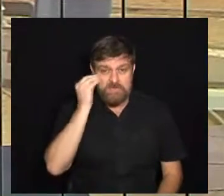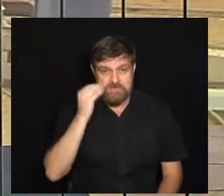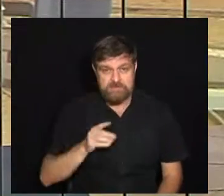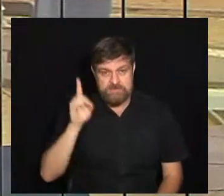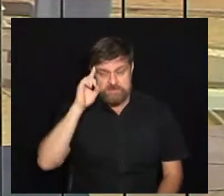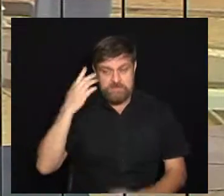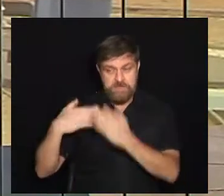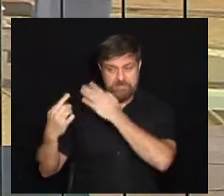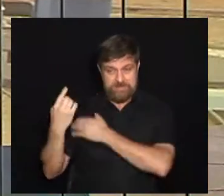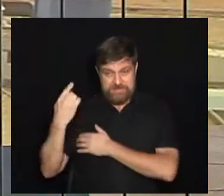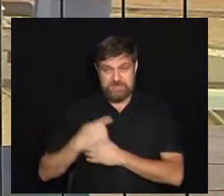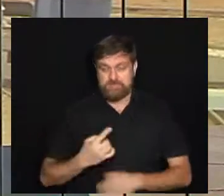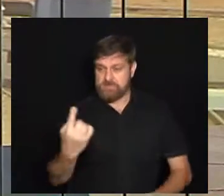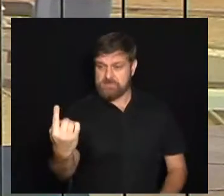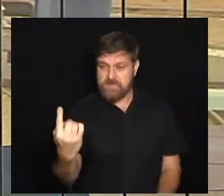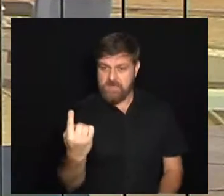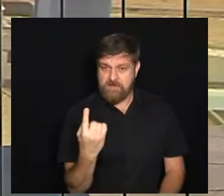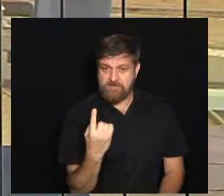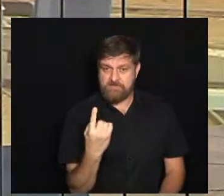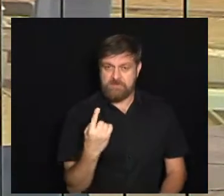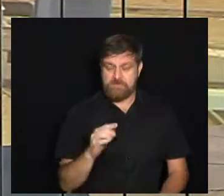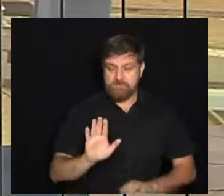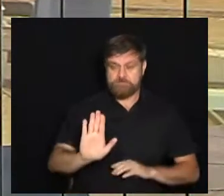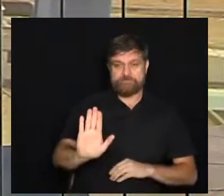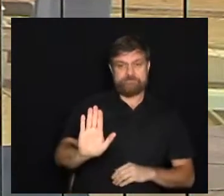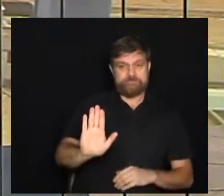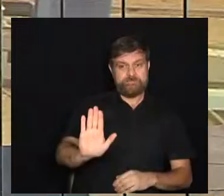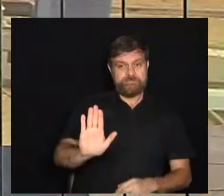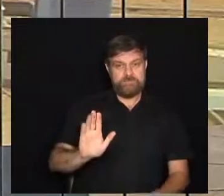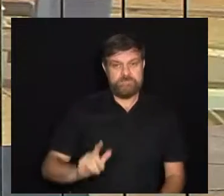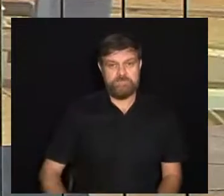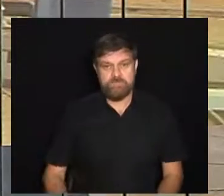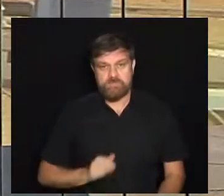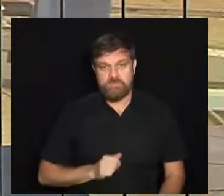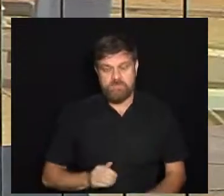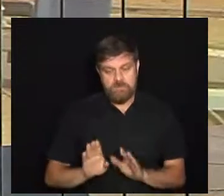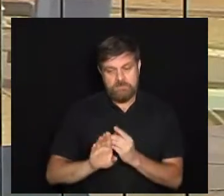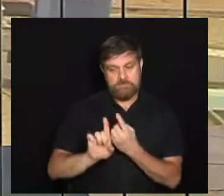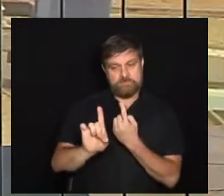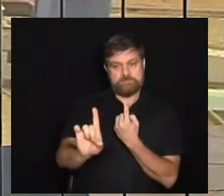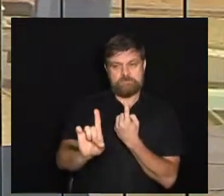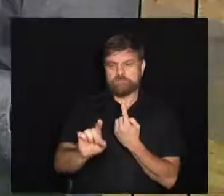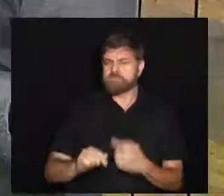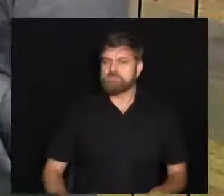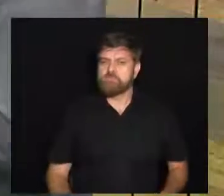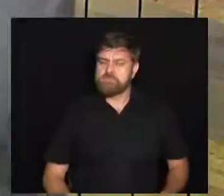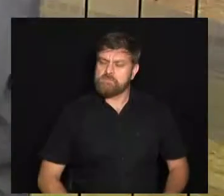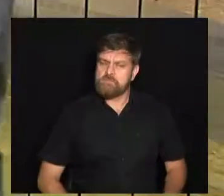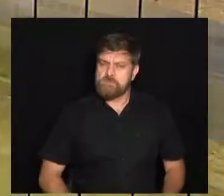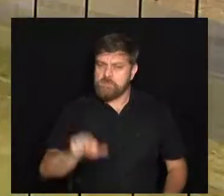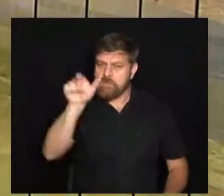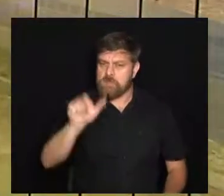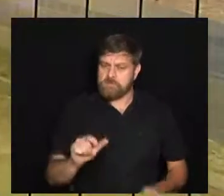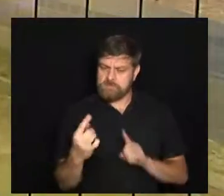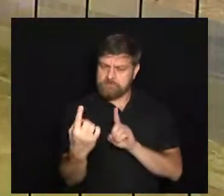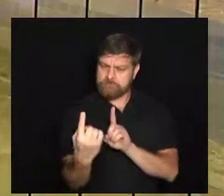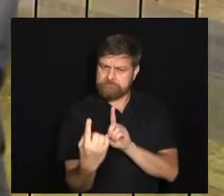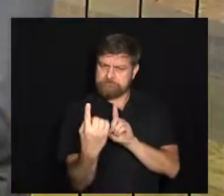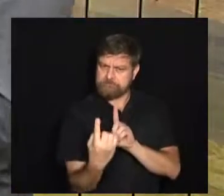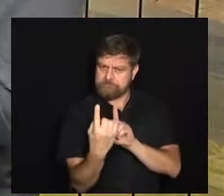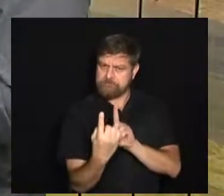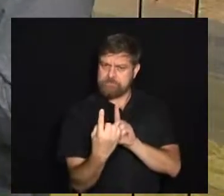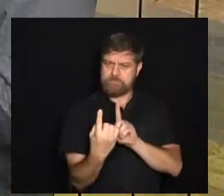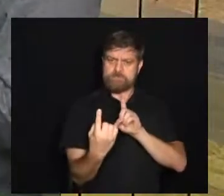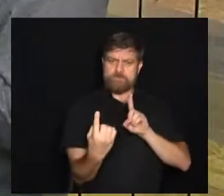pessoas esses dias né a pessoa vir conversar comigo eu adoro paralisava aí eu dava um passinho para trás aí a pessoa dava o brasil para